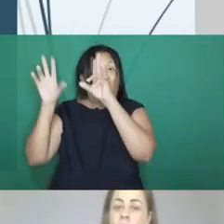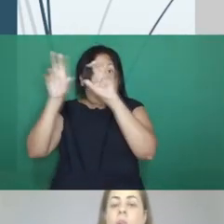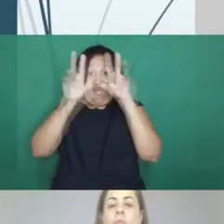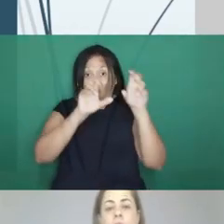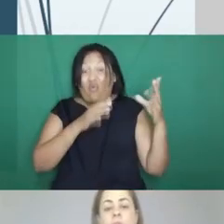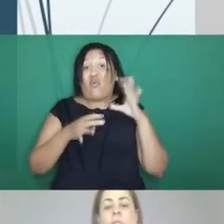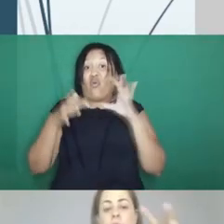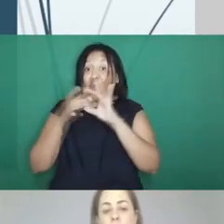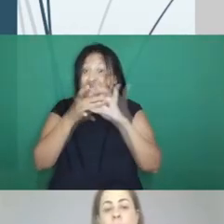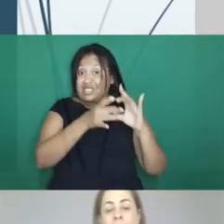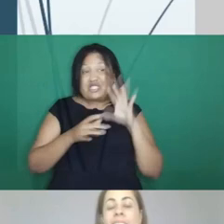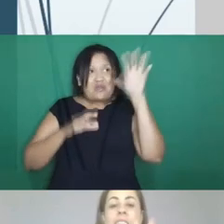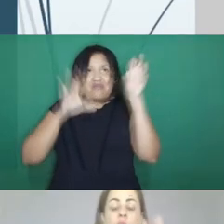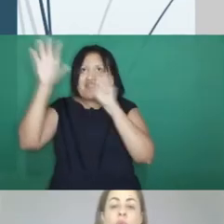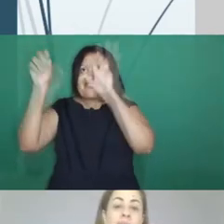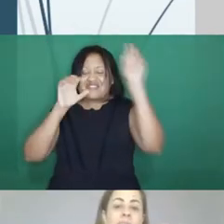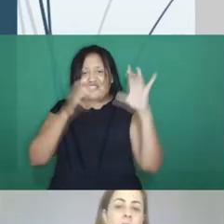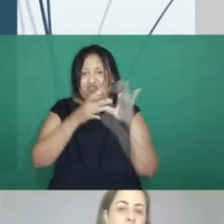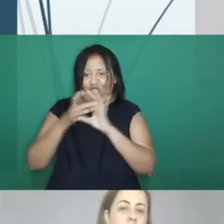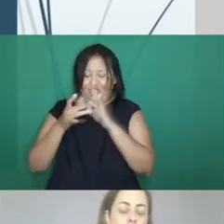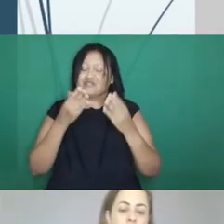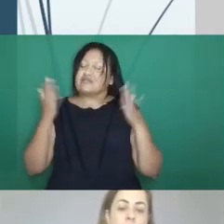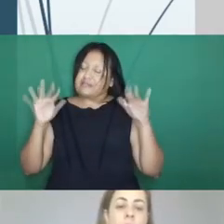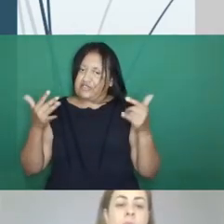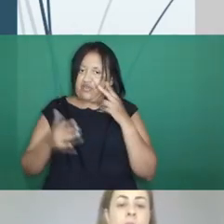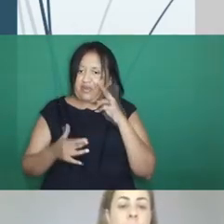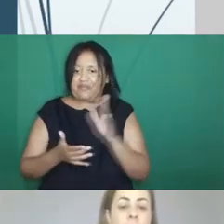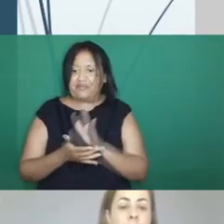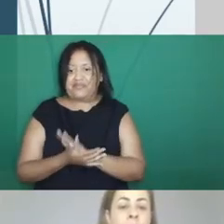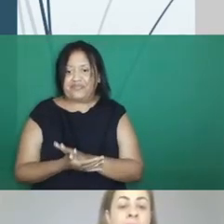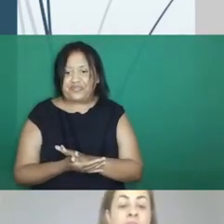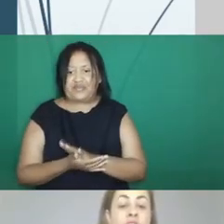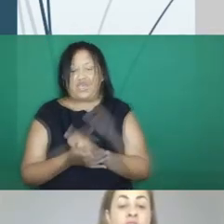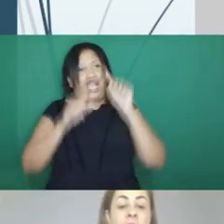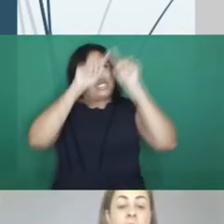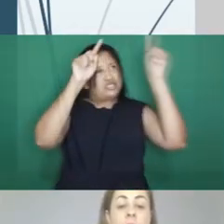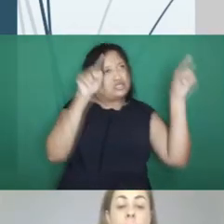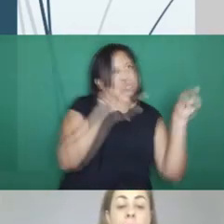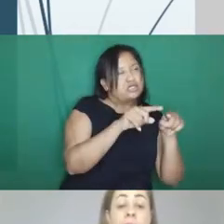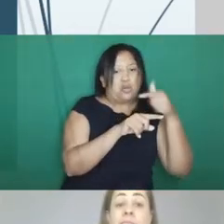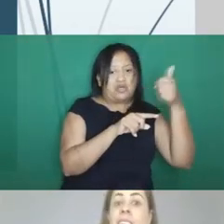contextual a gente vai pegar ajuda e dicas desse contexto Então vamos lá